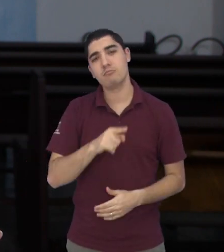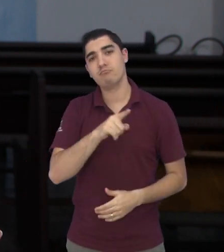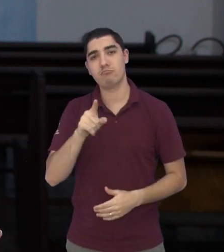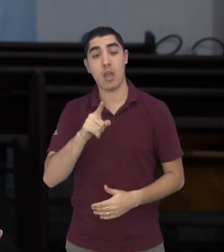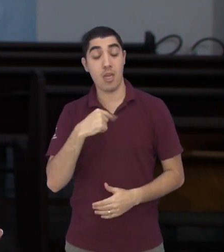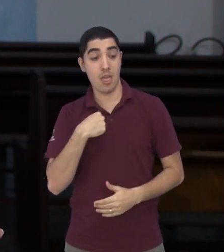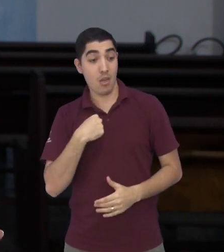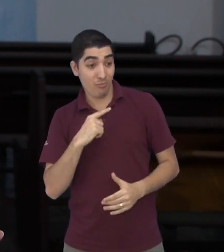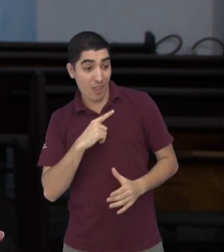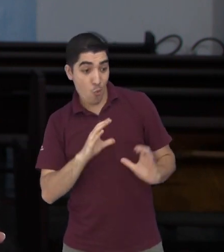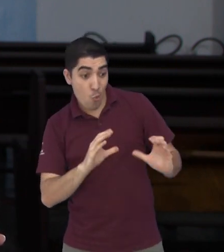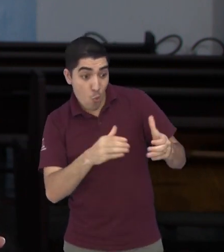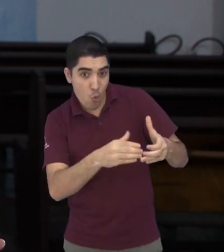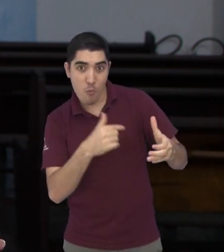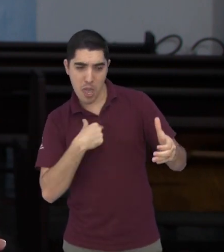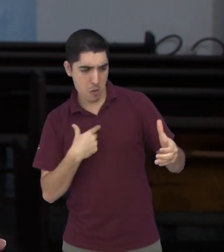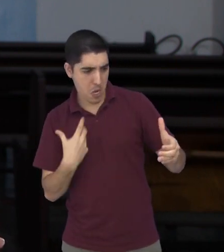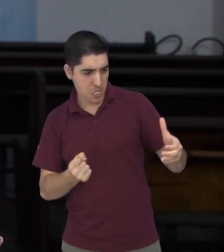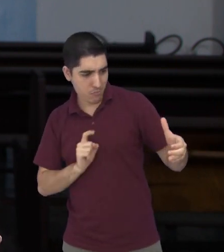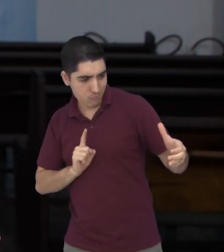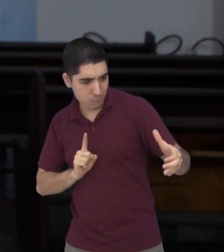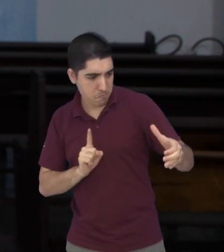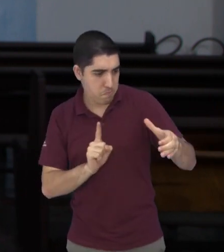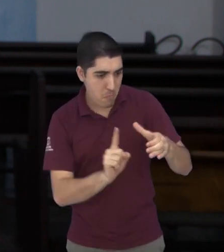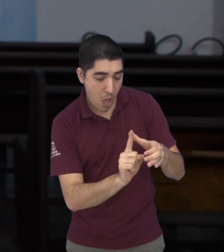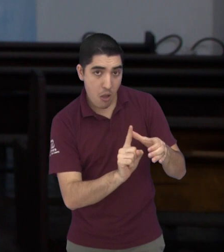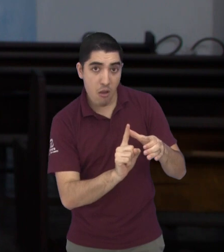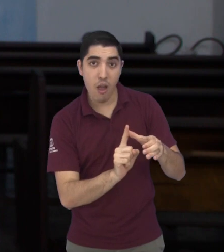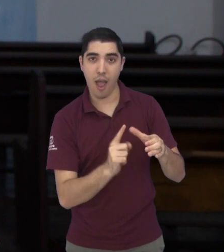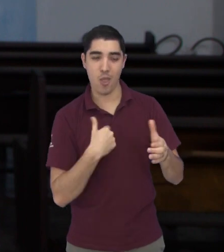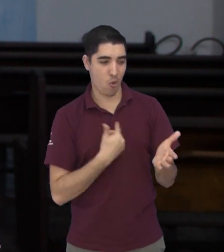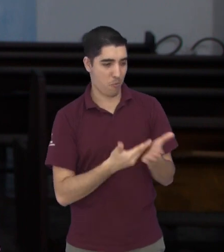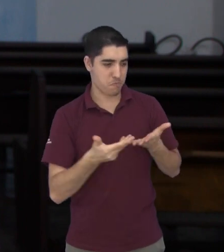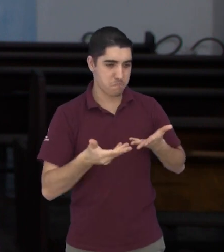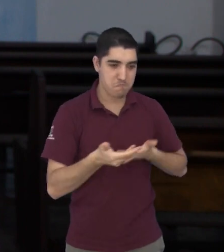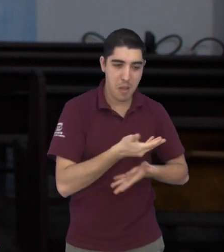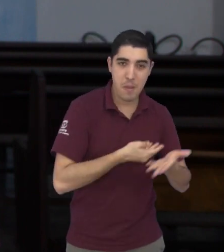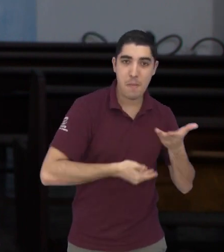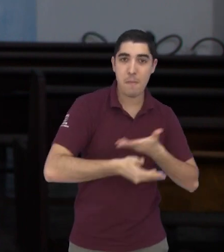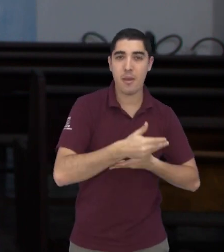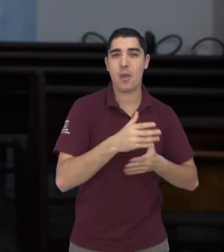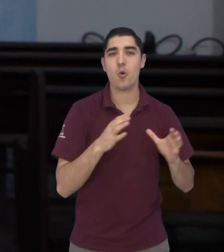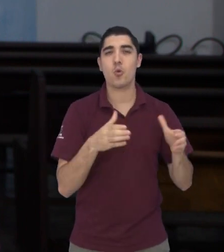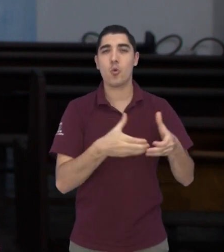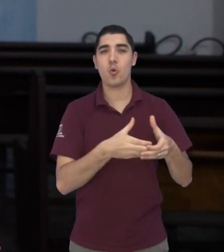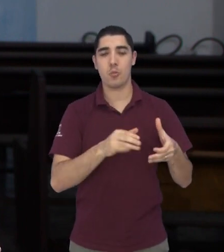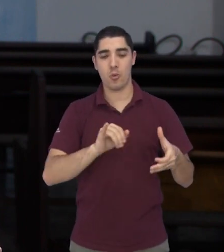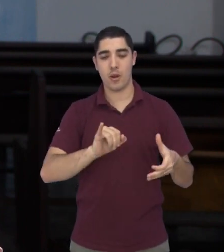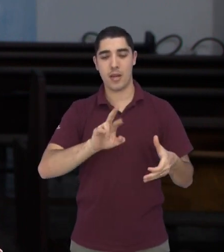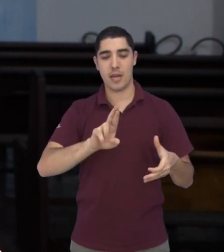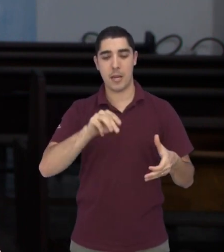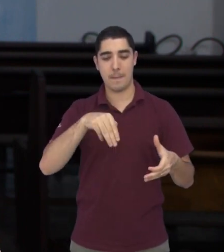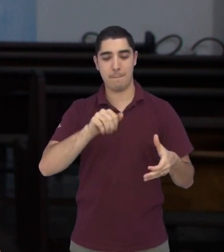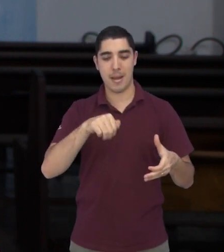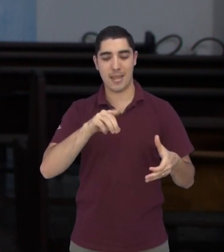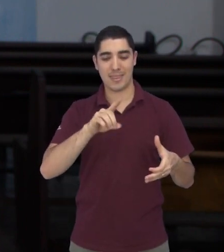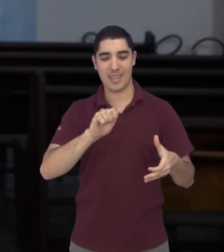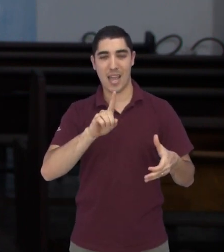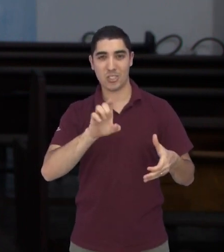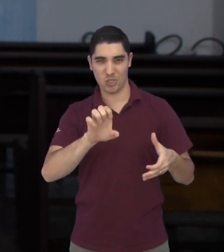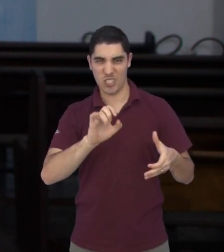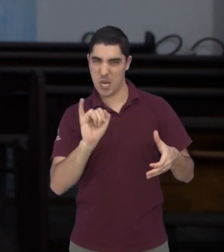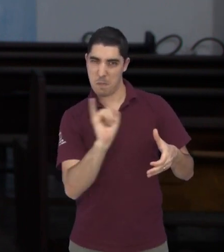irmandade, você passava a integrar um círculo social, né? A irmandade representava os diversos grupos sociais. Então,